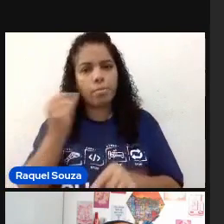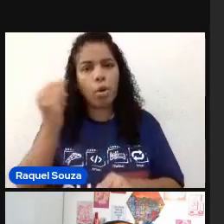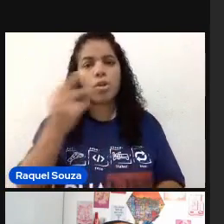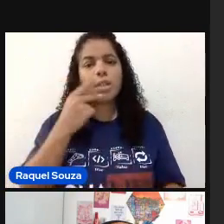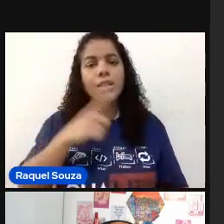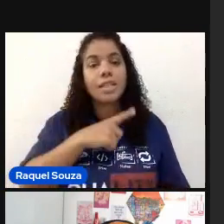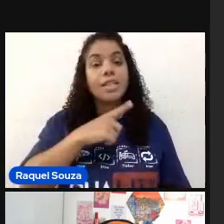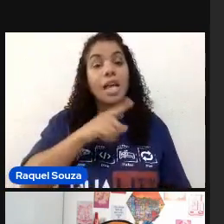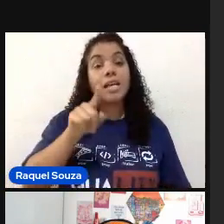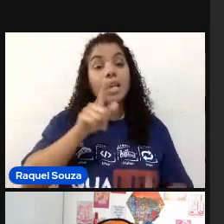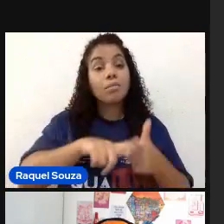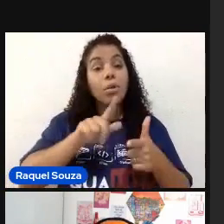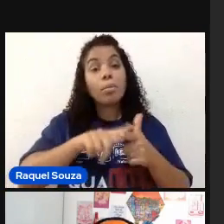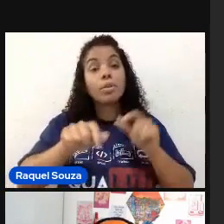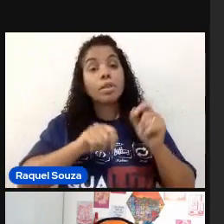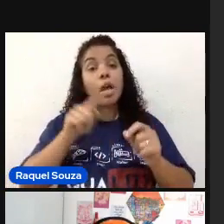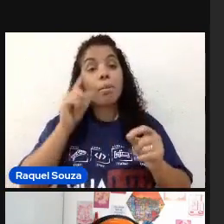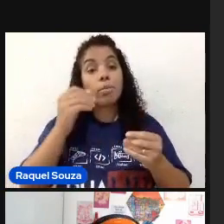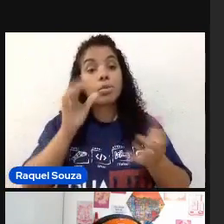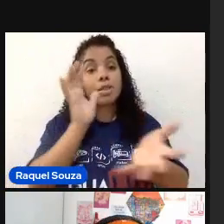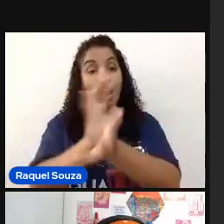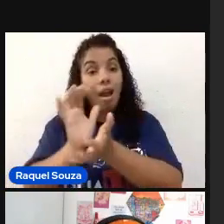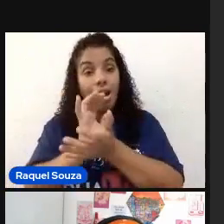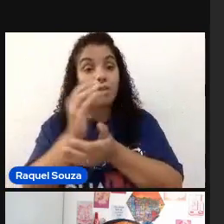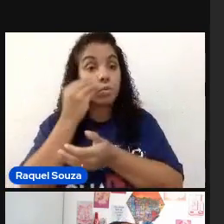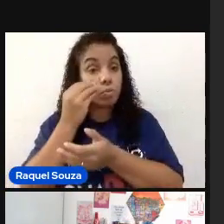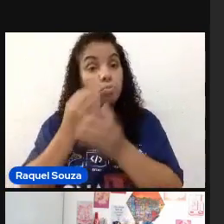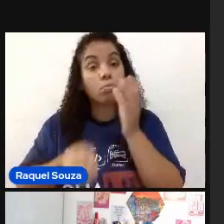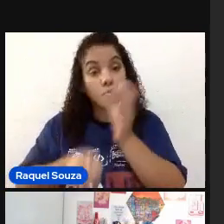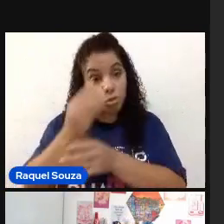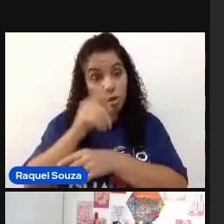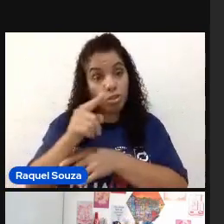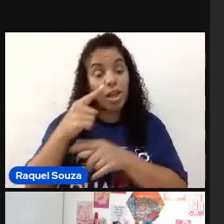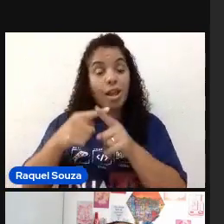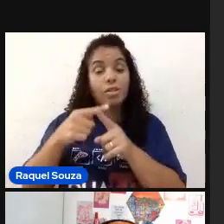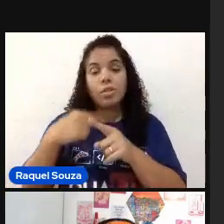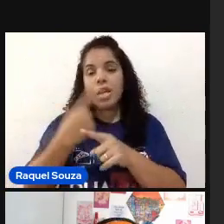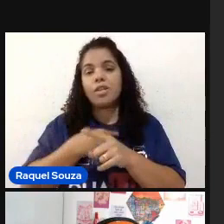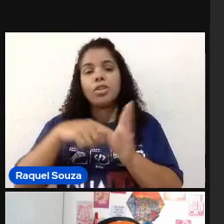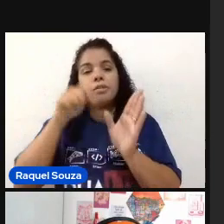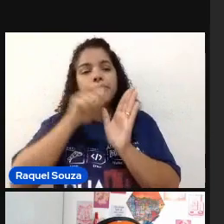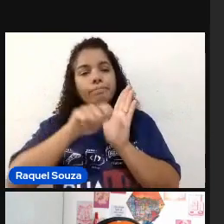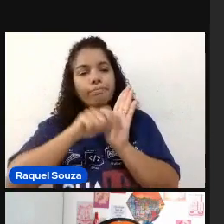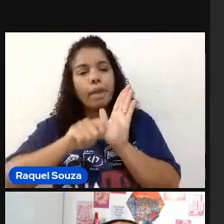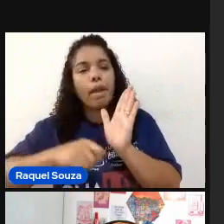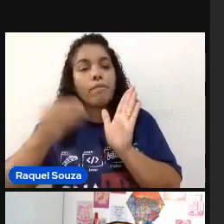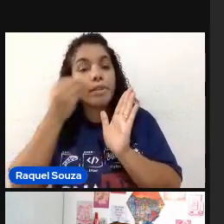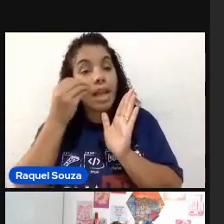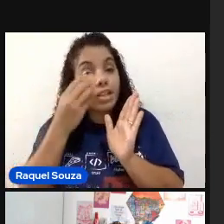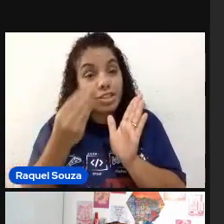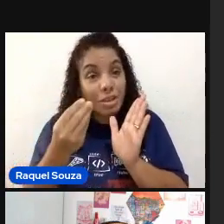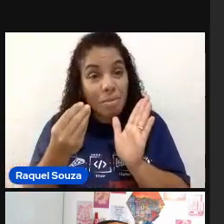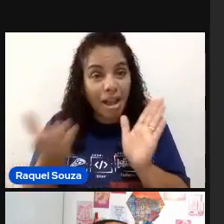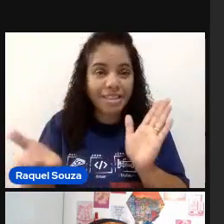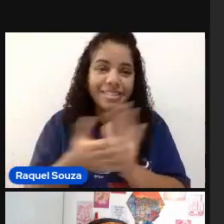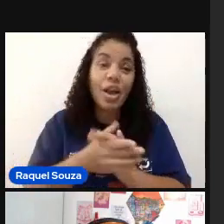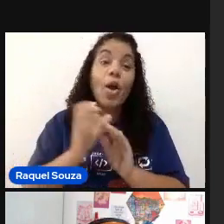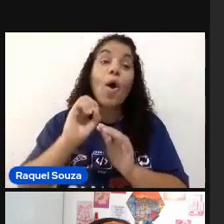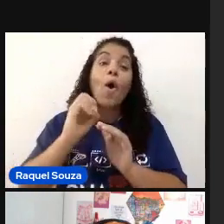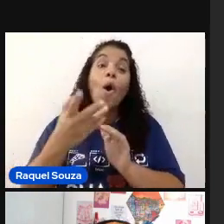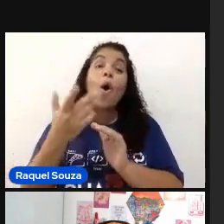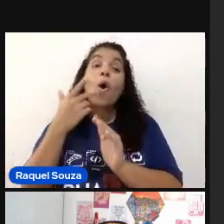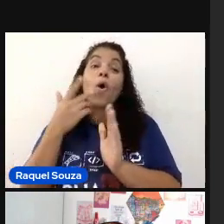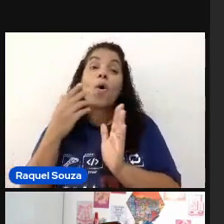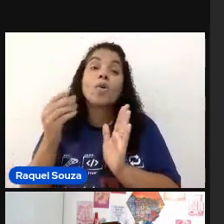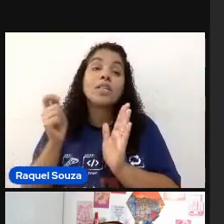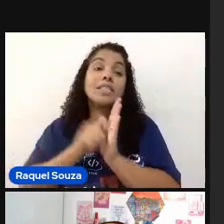a problemática que muitos casos de testes são gerados, ou seja, a gente escreve teste demais ou acaba escrevendo teste de